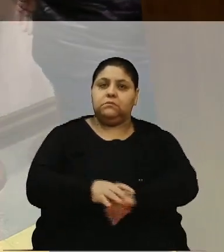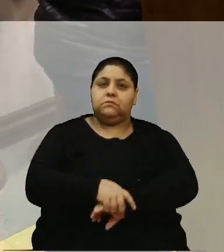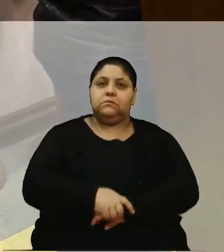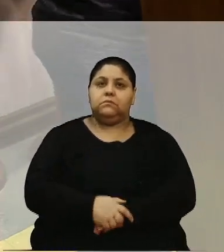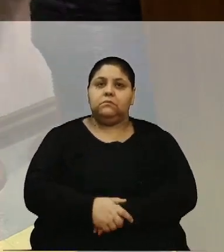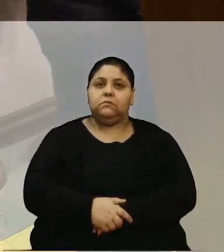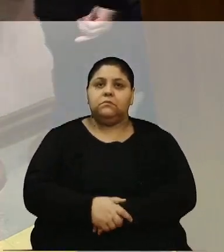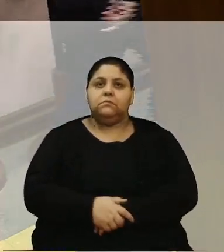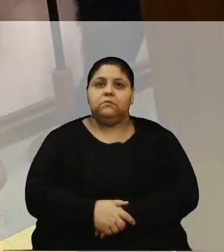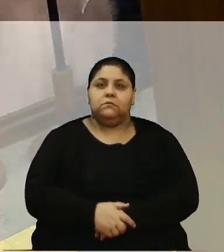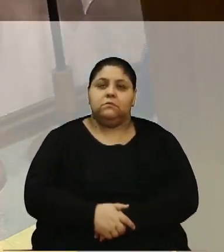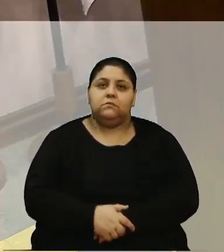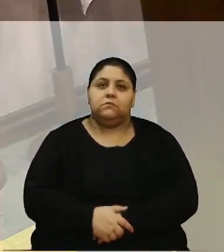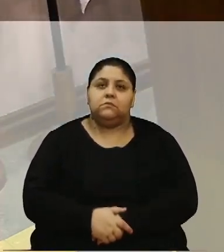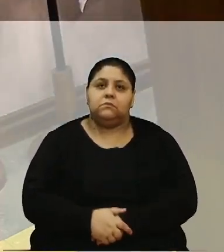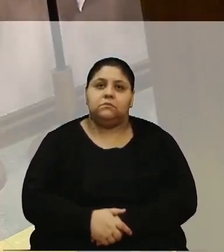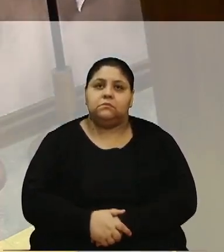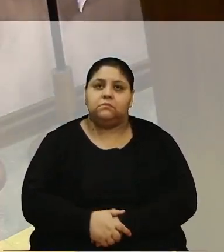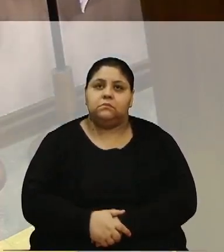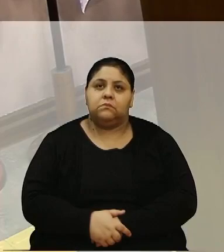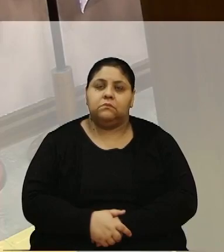Tem aqui, beleza.